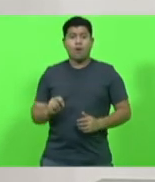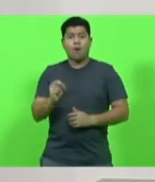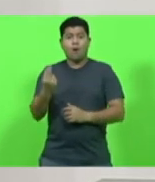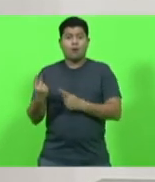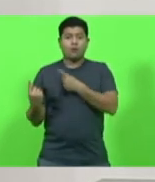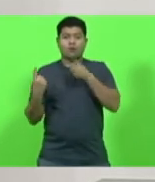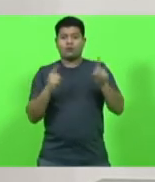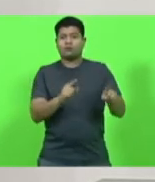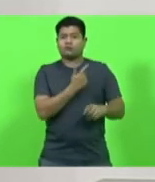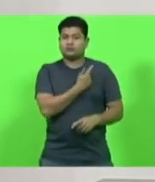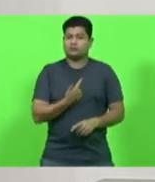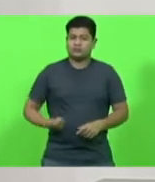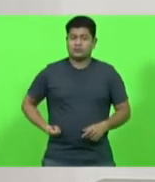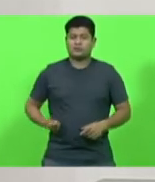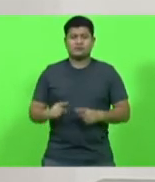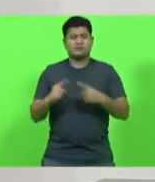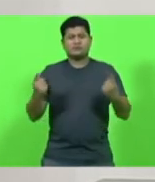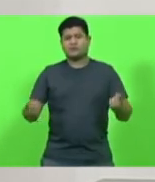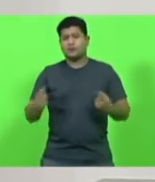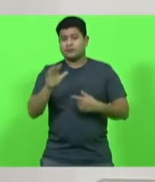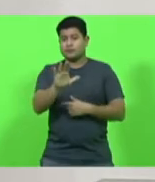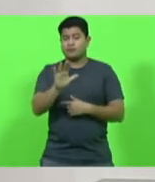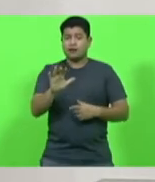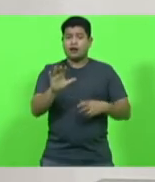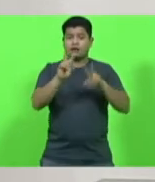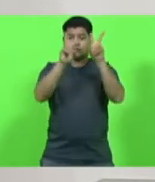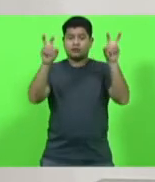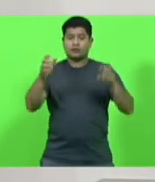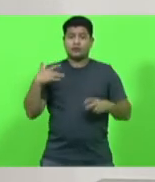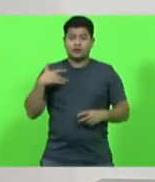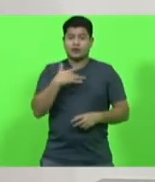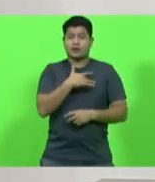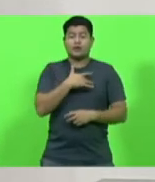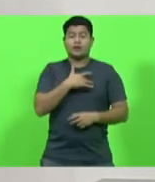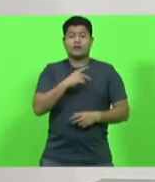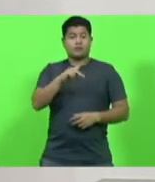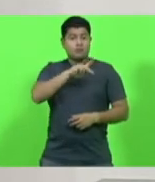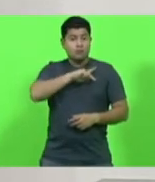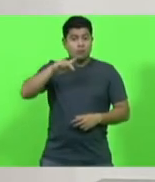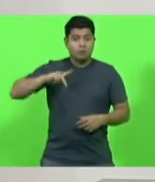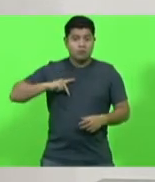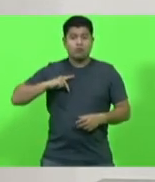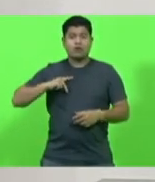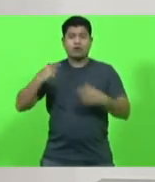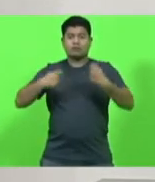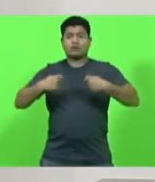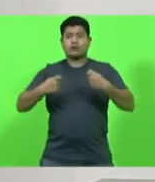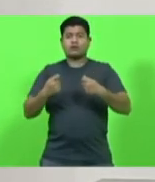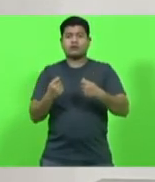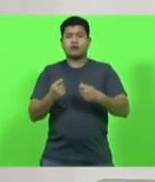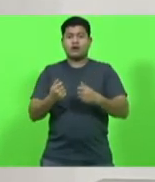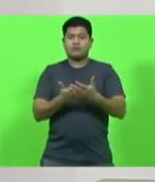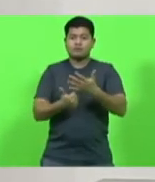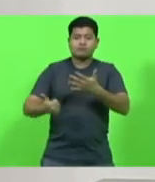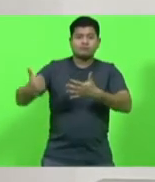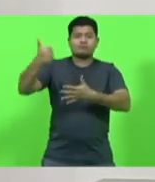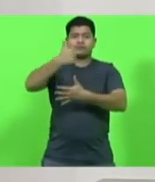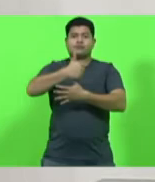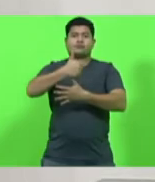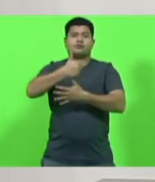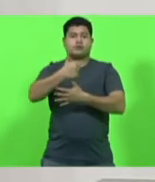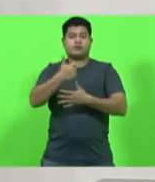enfim. Mas os temas de saúde pública, no meu ver, eles têm que se sobrepor a tudo isso. Eu